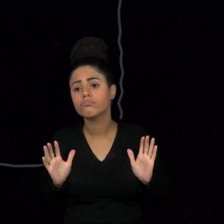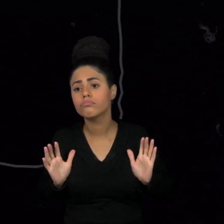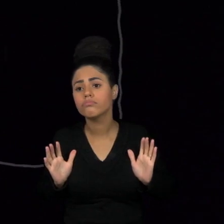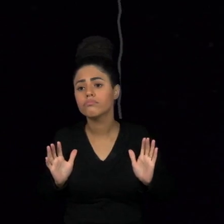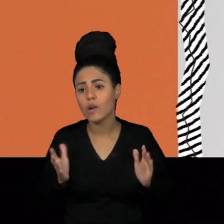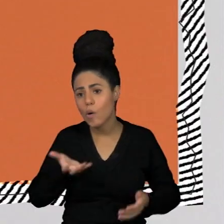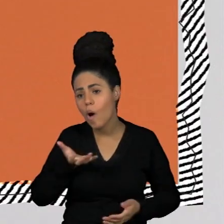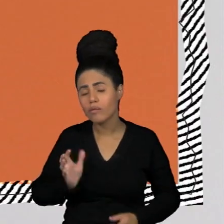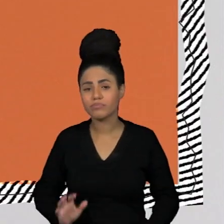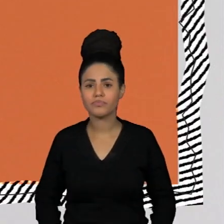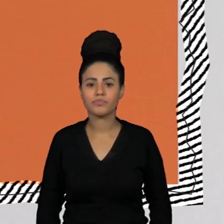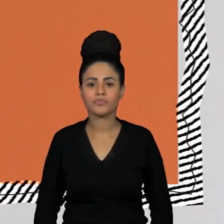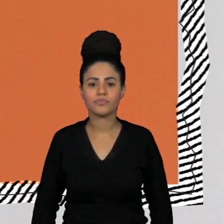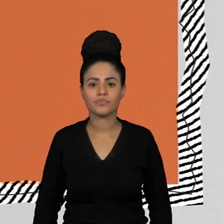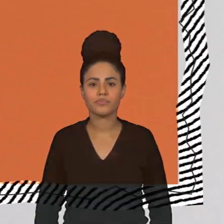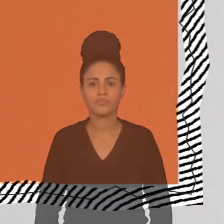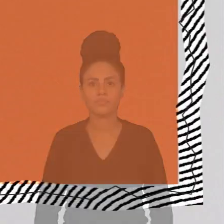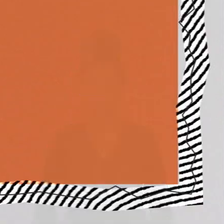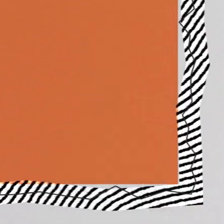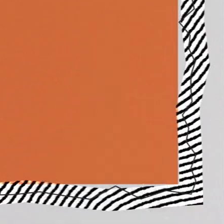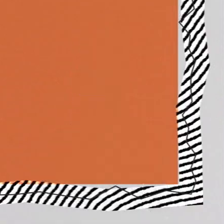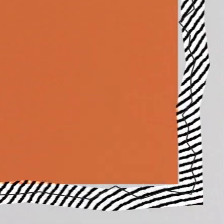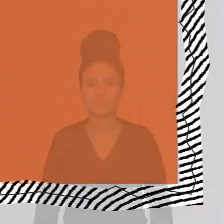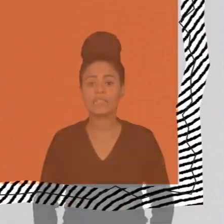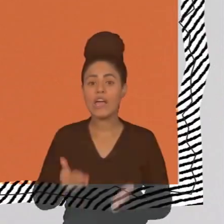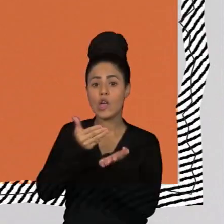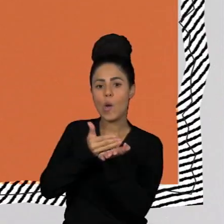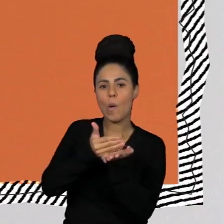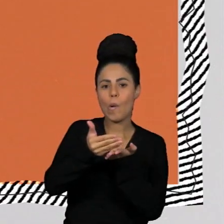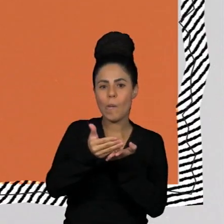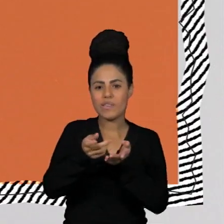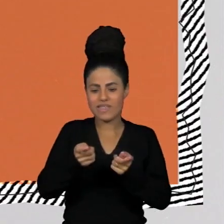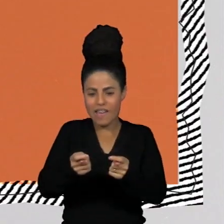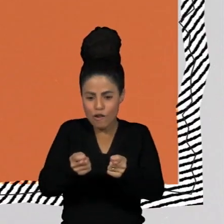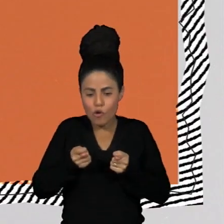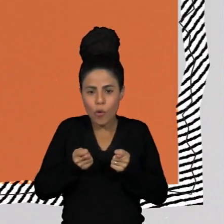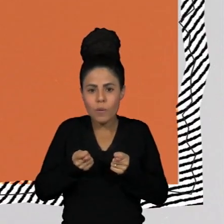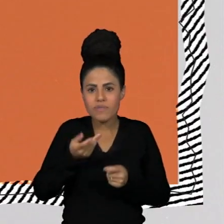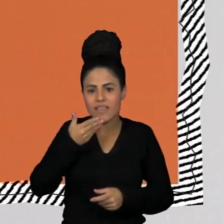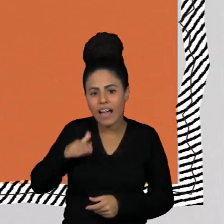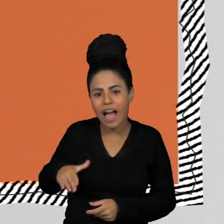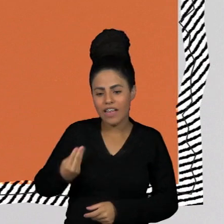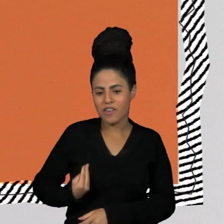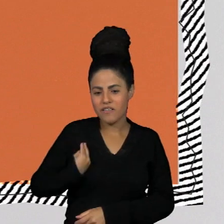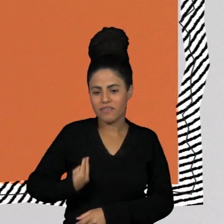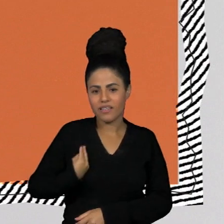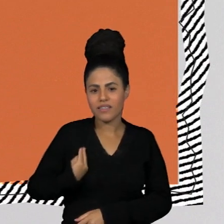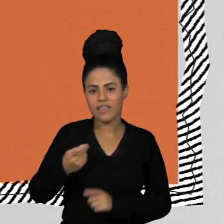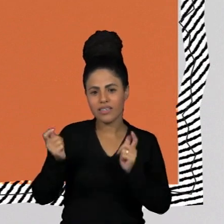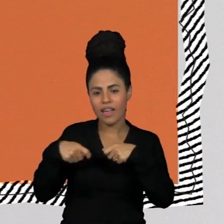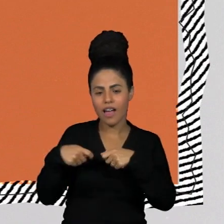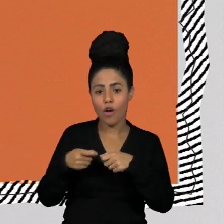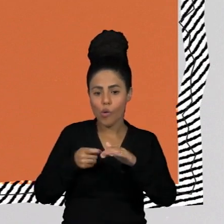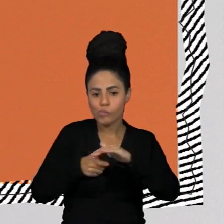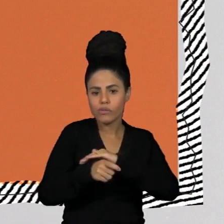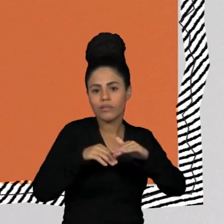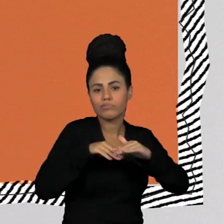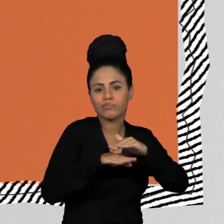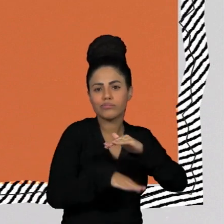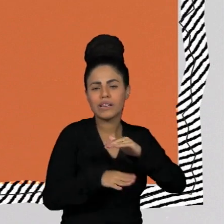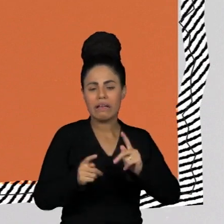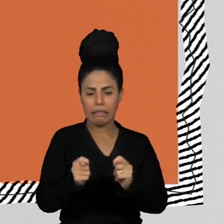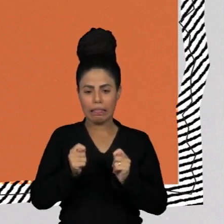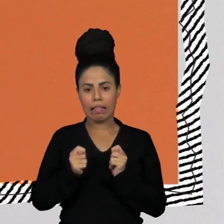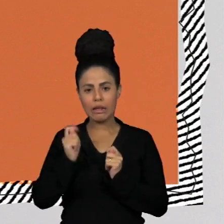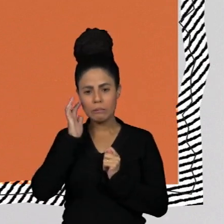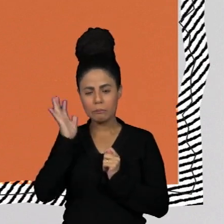atrai. Gente, eu teria começado a economizar quando era criança, se eu soubesse que a vida era assim. Hoje eu até tento economizar, mas minha mente